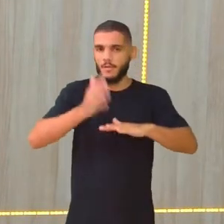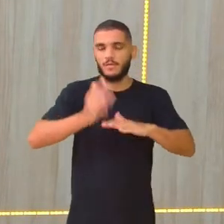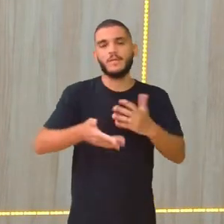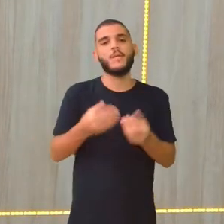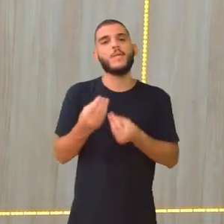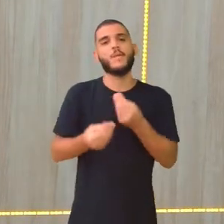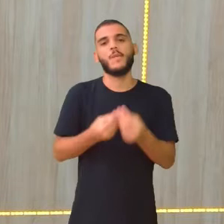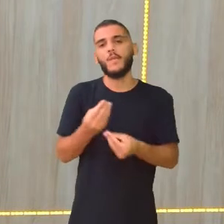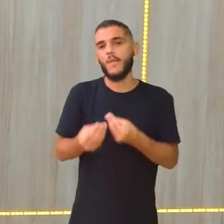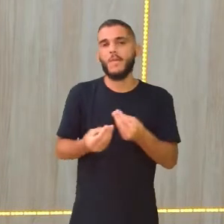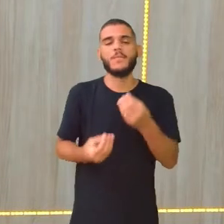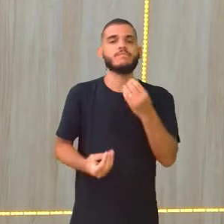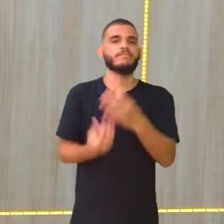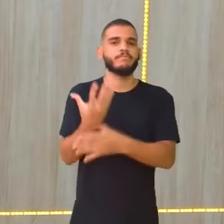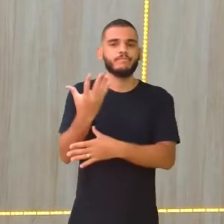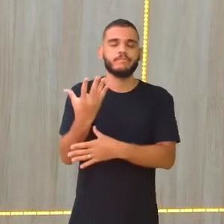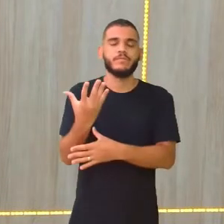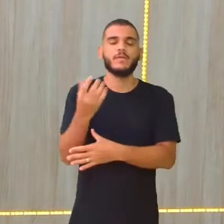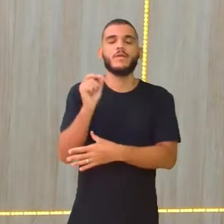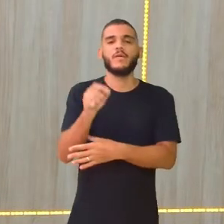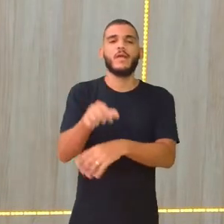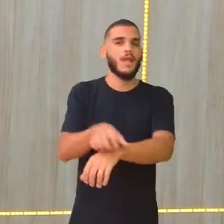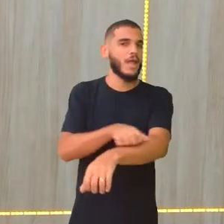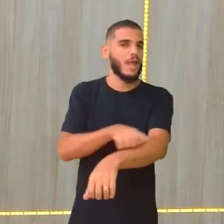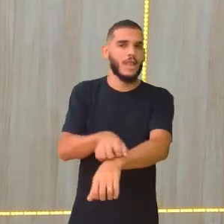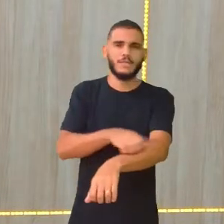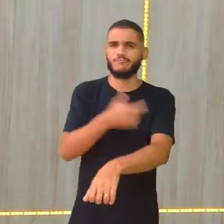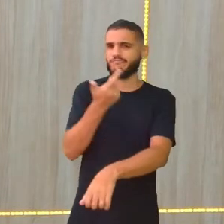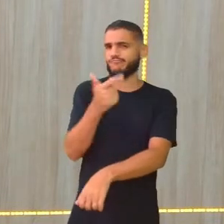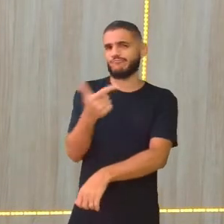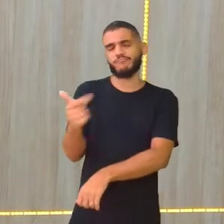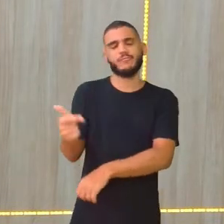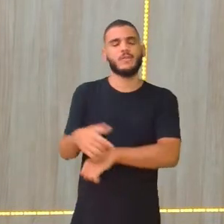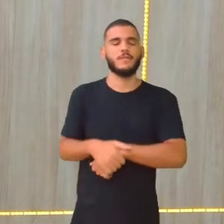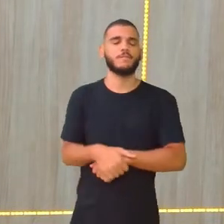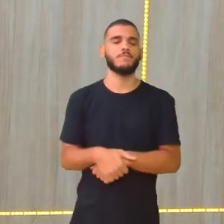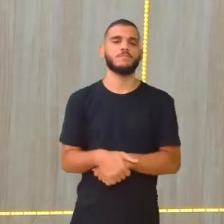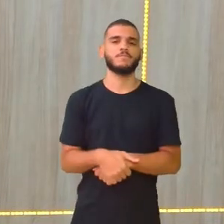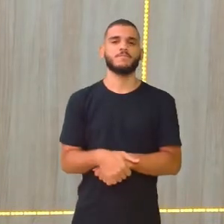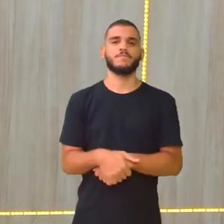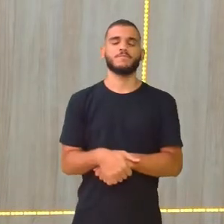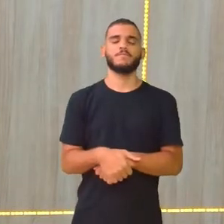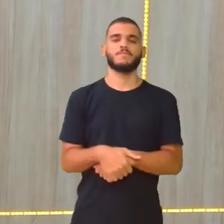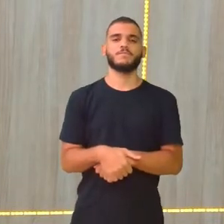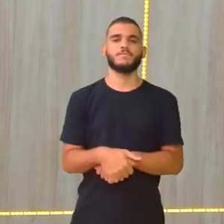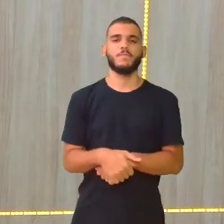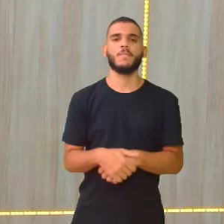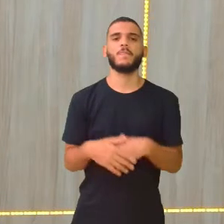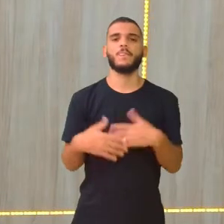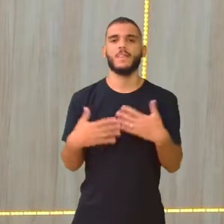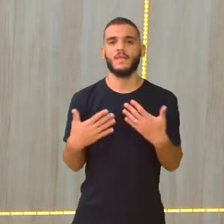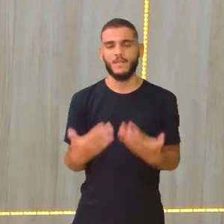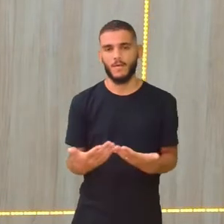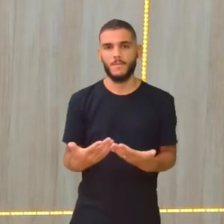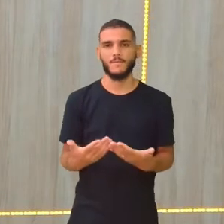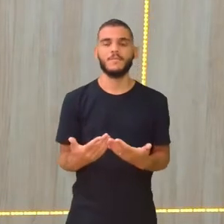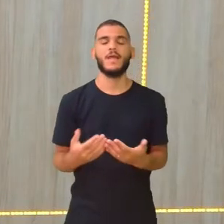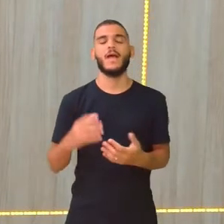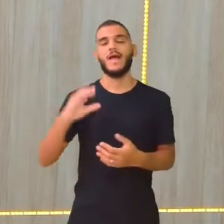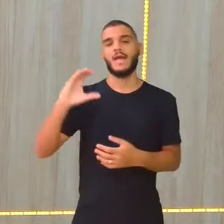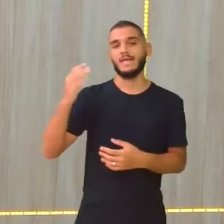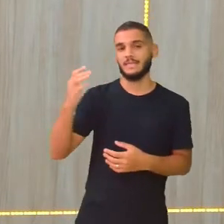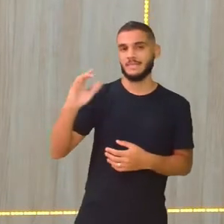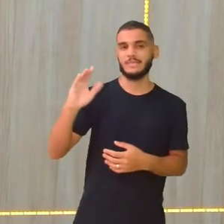e aquele mal da alergia já não acontece mais. Então, vejam que a ciência ela vem se modificando